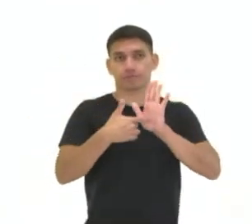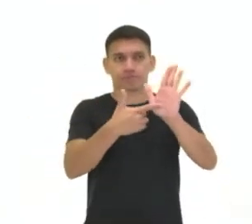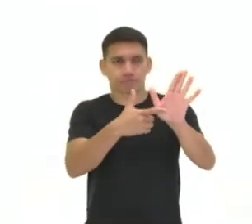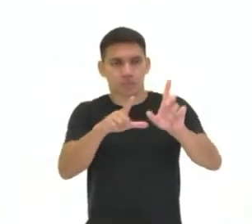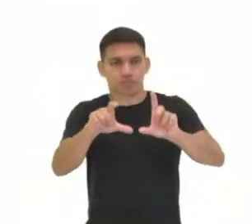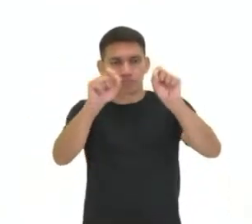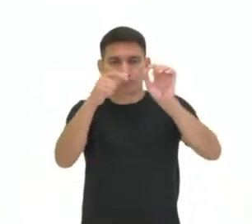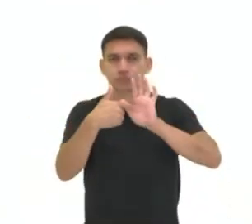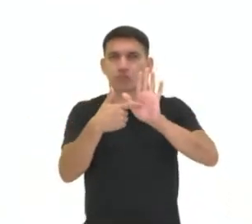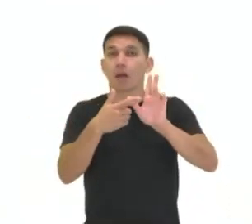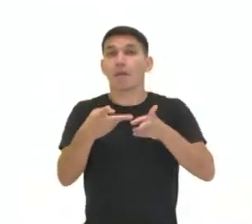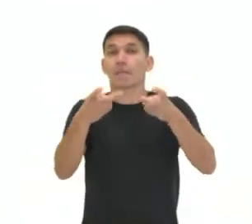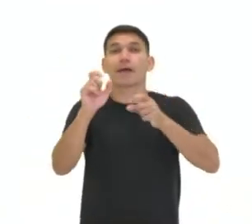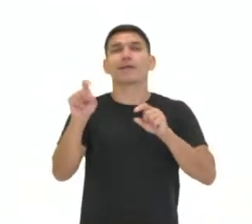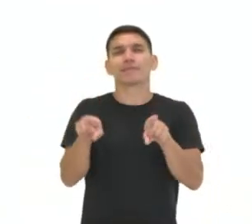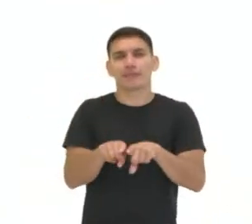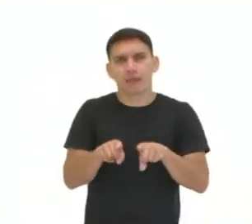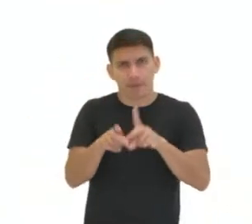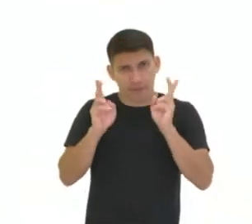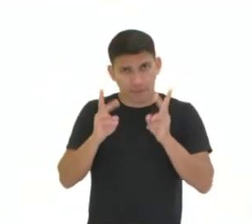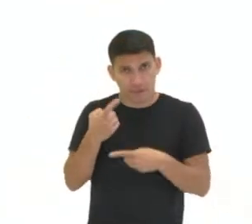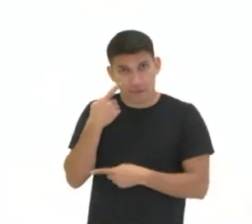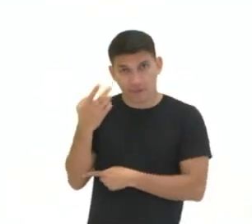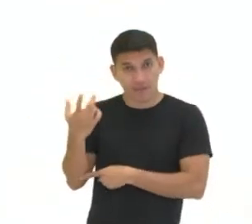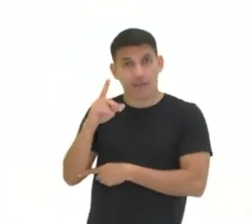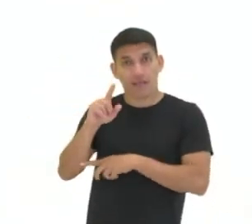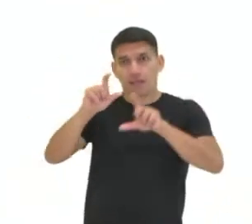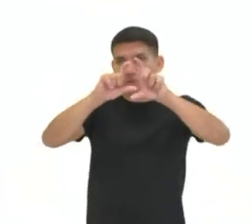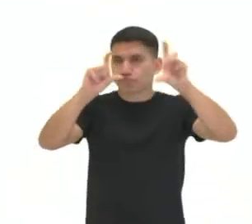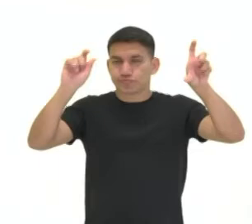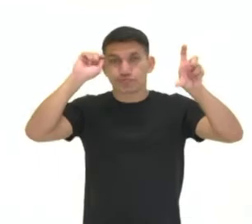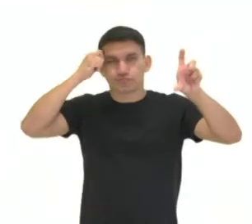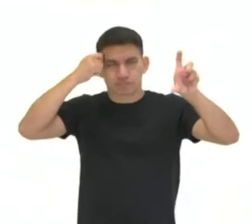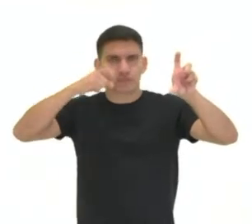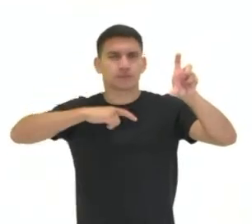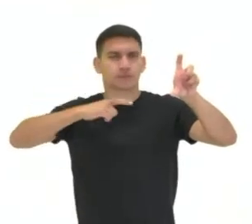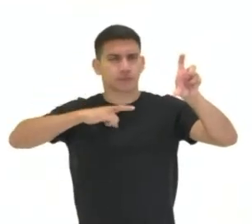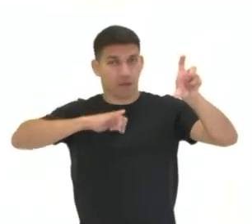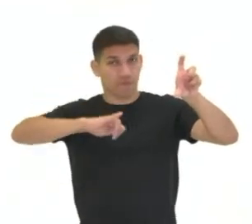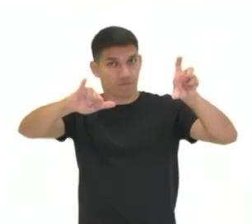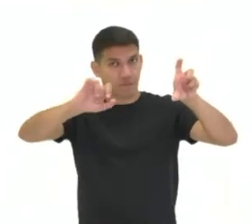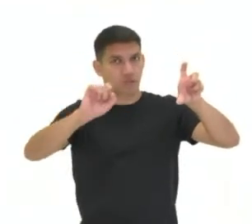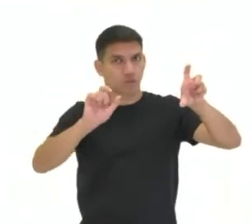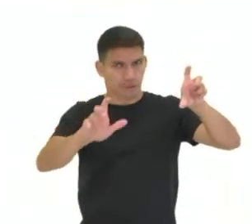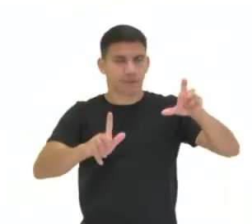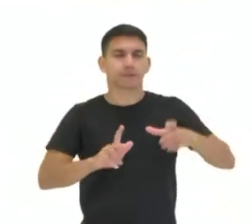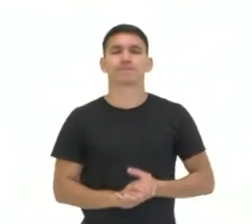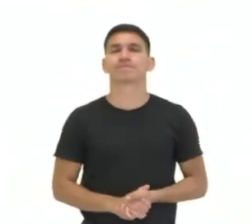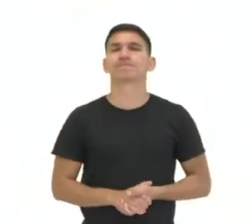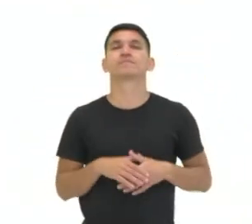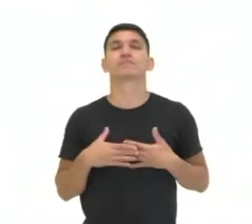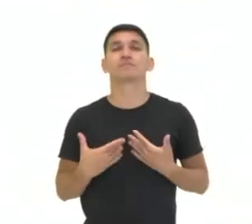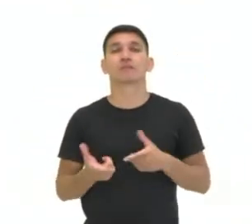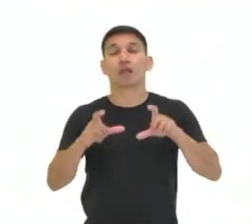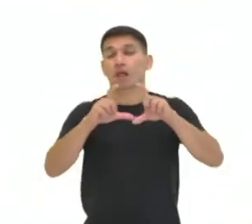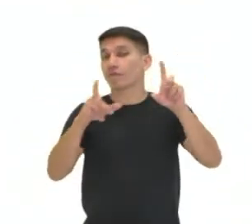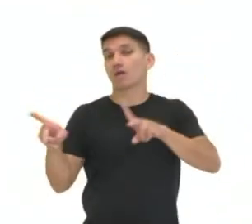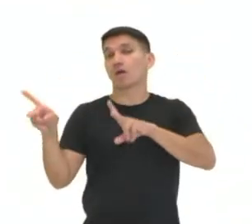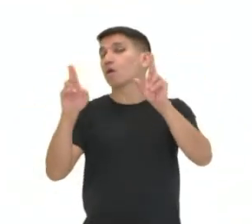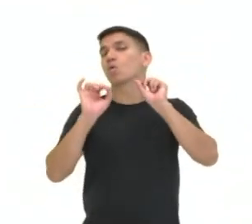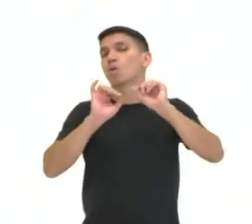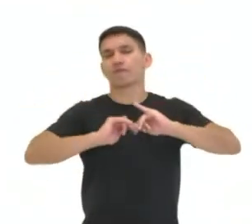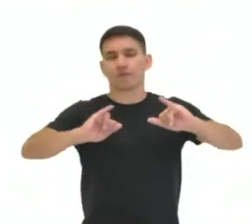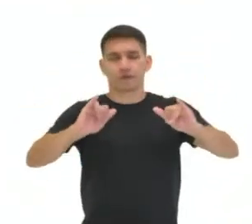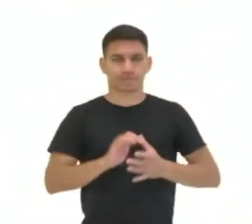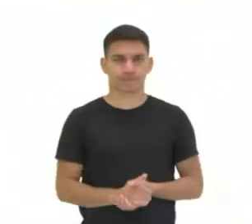selecionado, né? Percebam que também esse fragmento está em negrito, isso tem que ser bem enfatizado, né? E no fragmento diz o seguinte: de